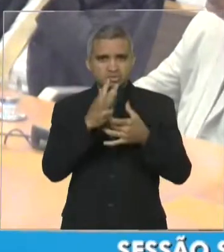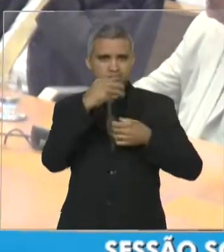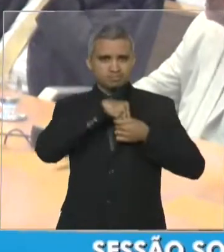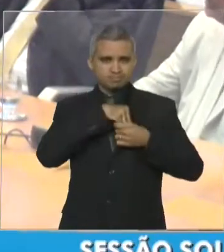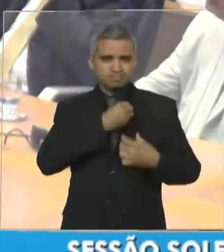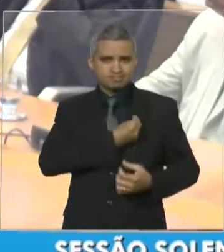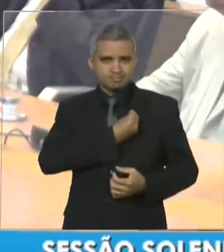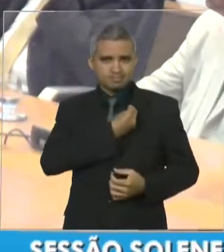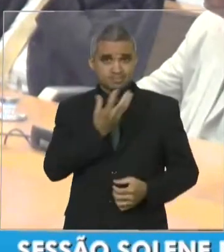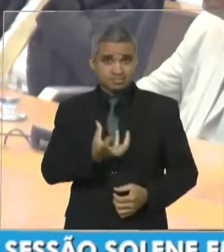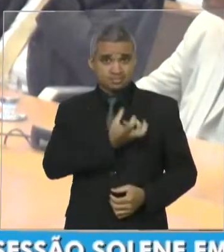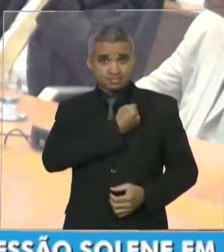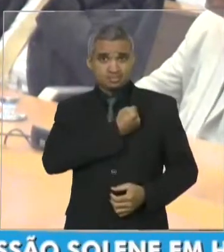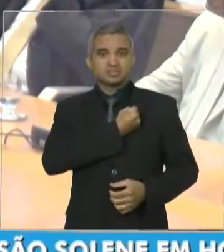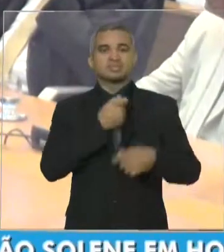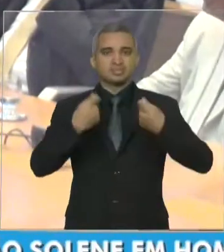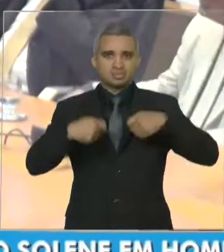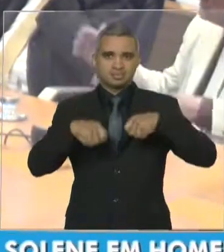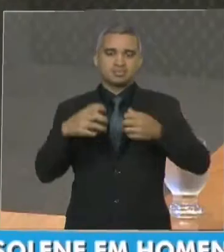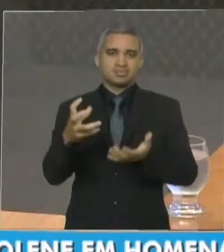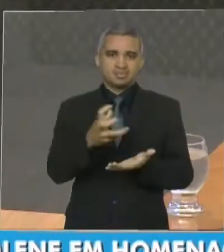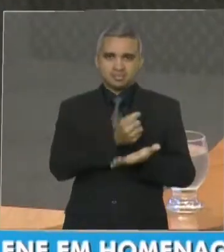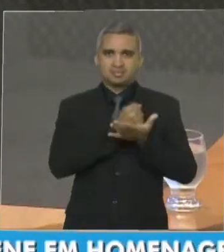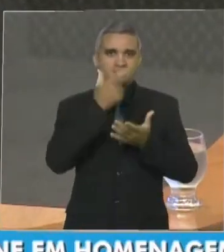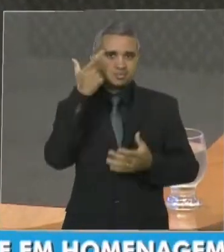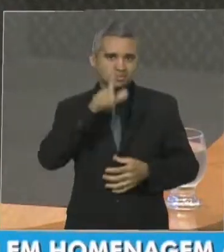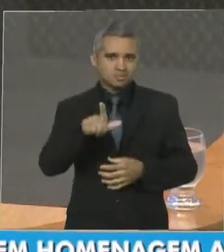E isso merece uma salva de palmas.